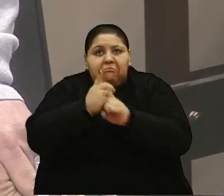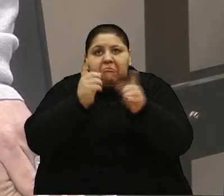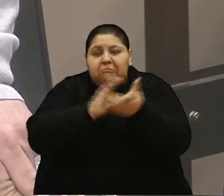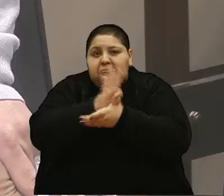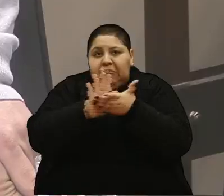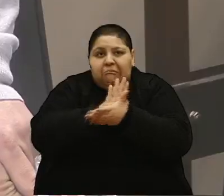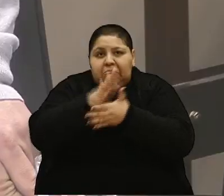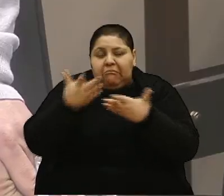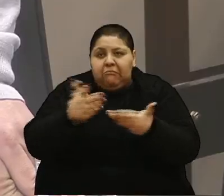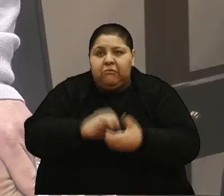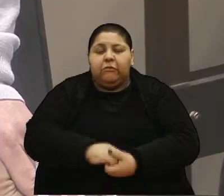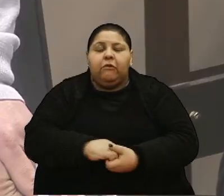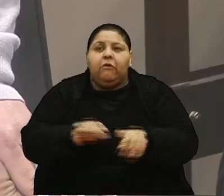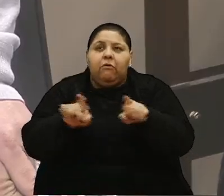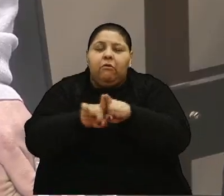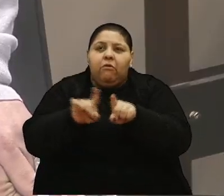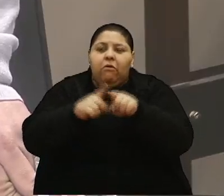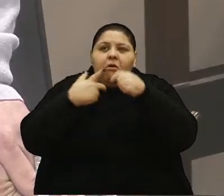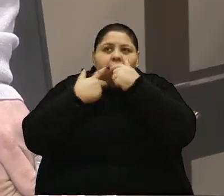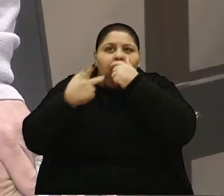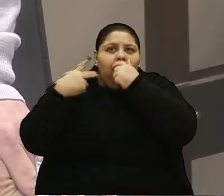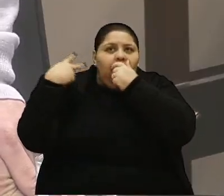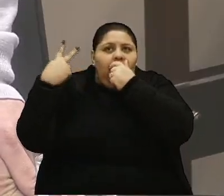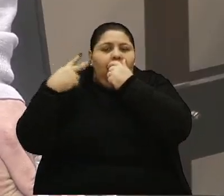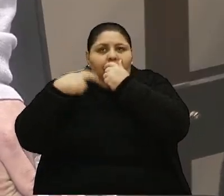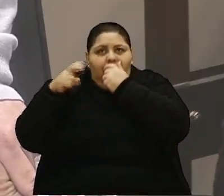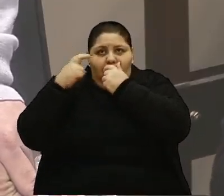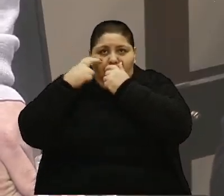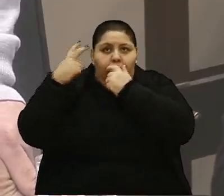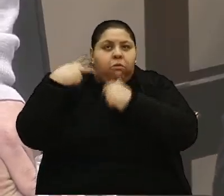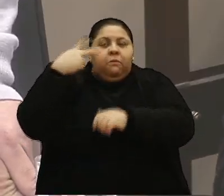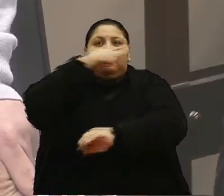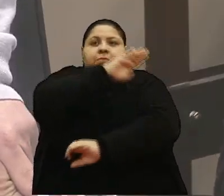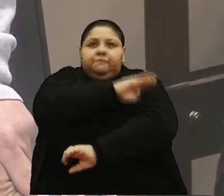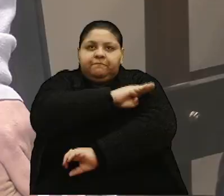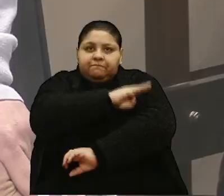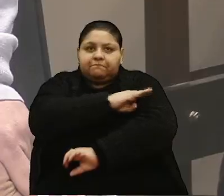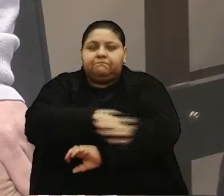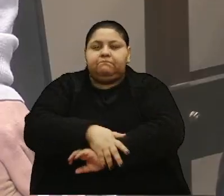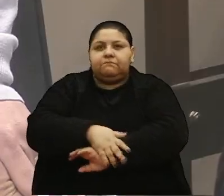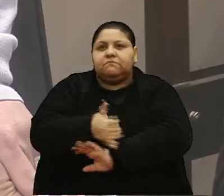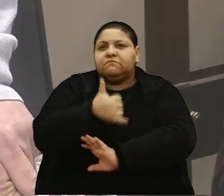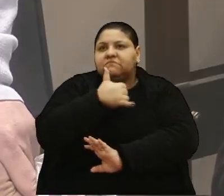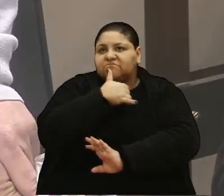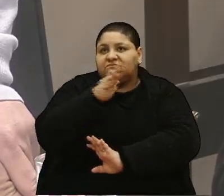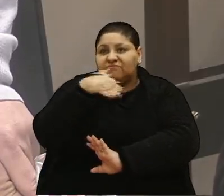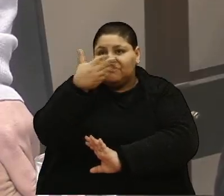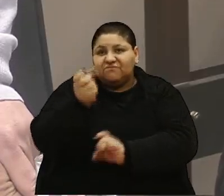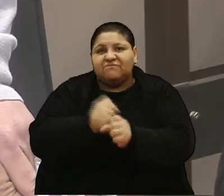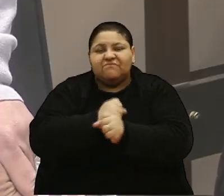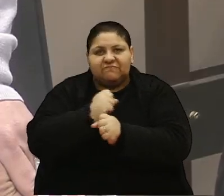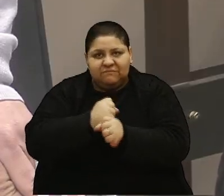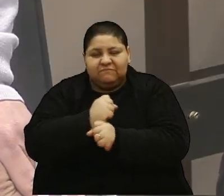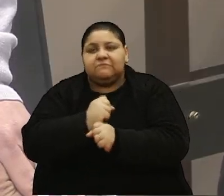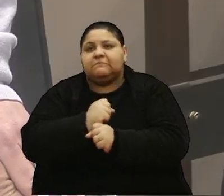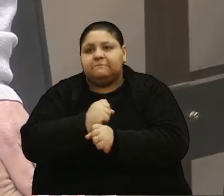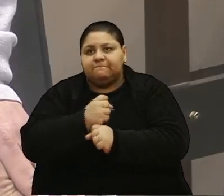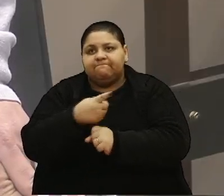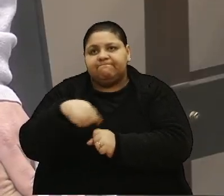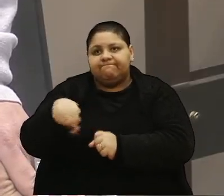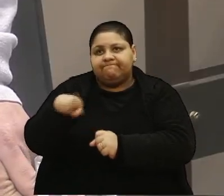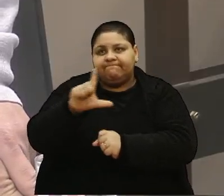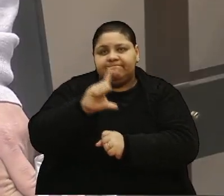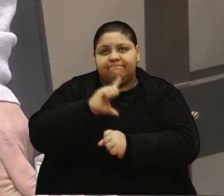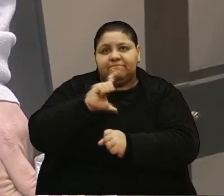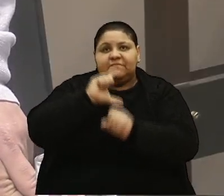foi rápido. E também dizer, vereador Fantinel, vereador capitão Ramon, que infelizmente nos próximos anos, cada vez mais a gente vai ter